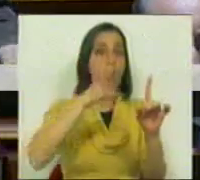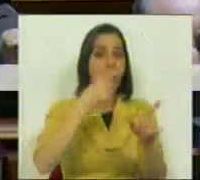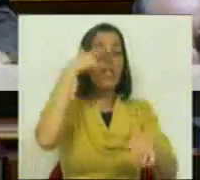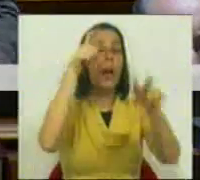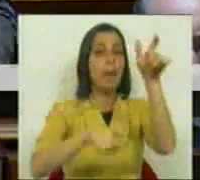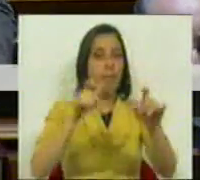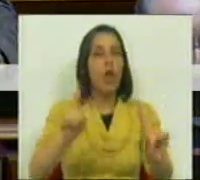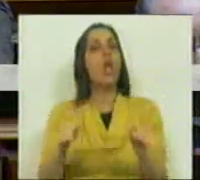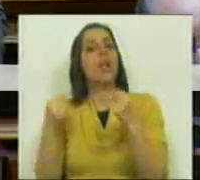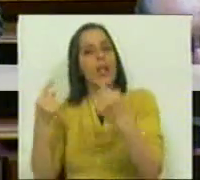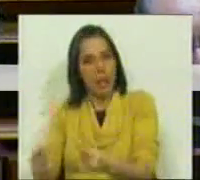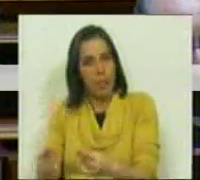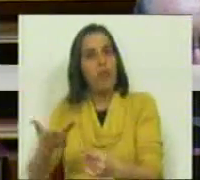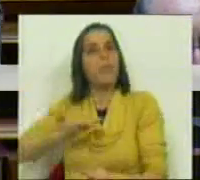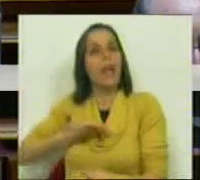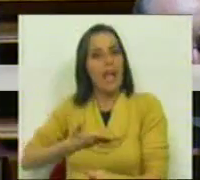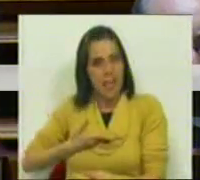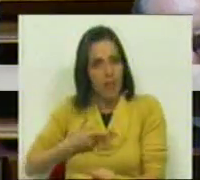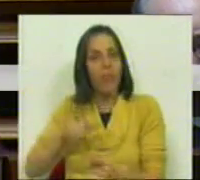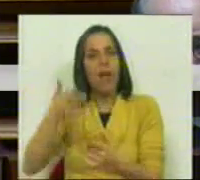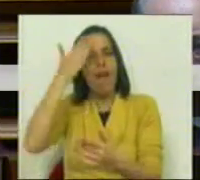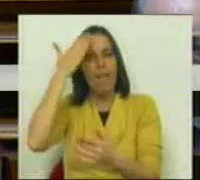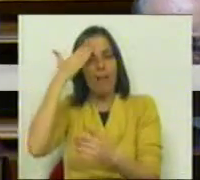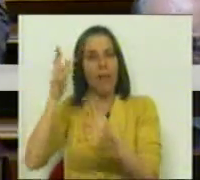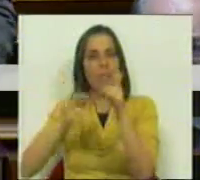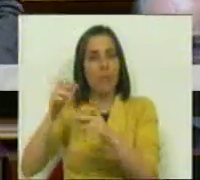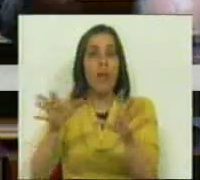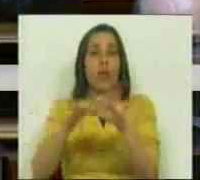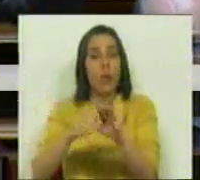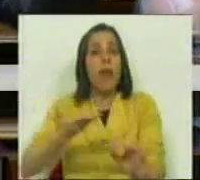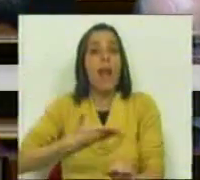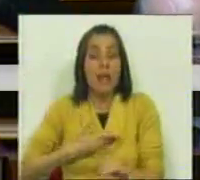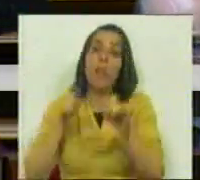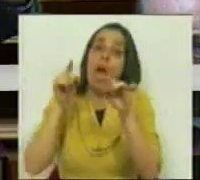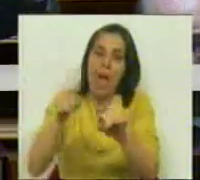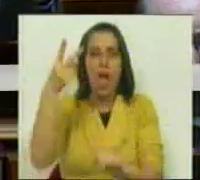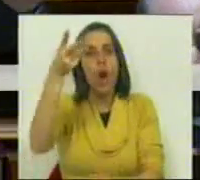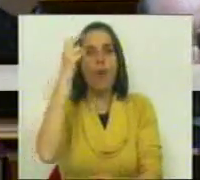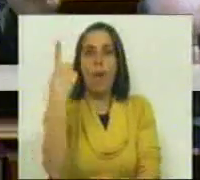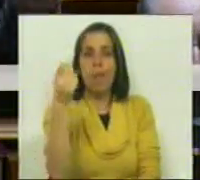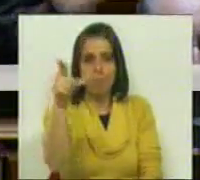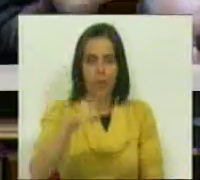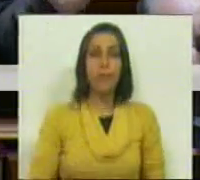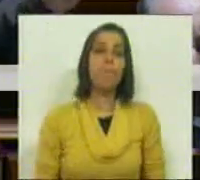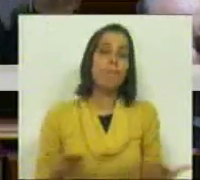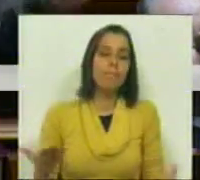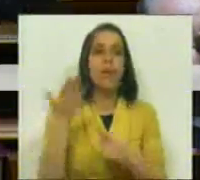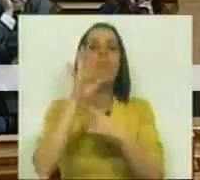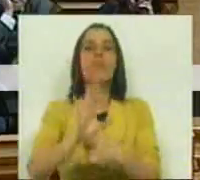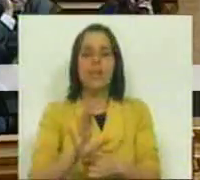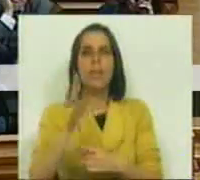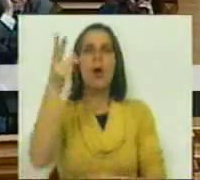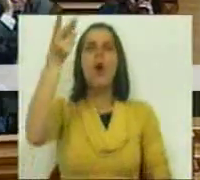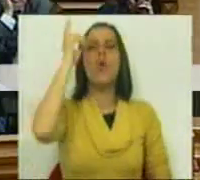e as pessoas e depois é que está a dívida e os especuladores especularam sobre a dívida. Essa é a coragem que falta. Por exemplo,